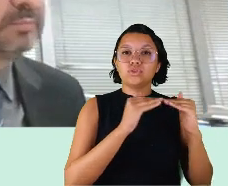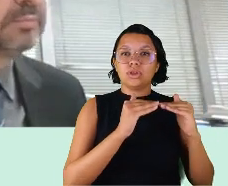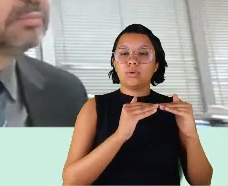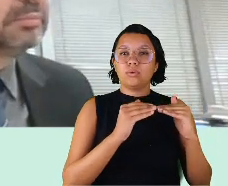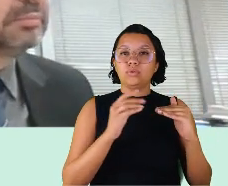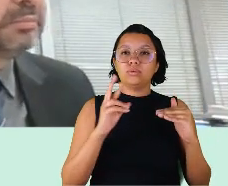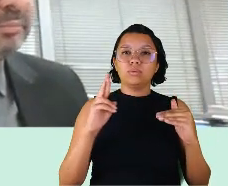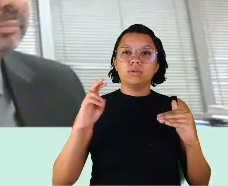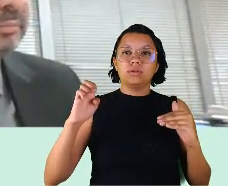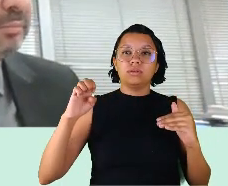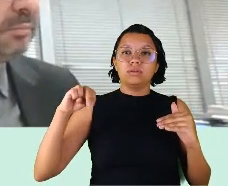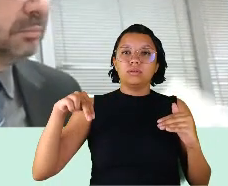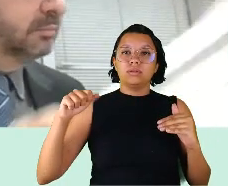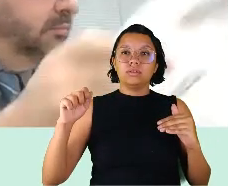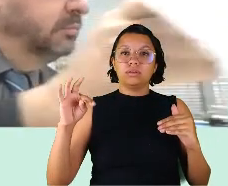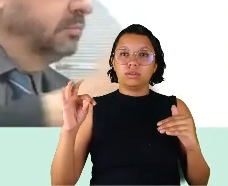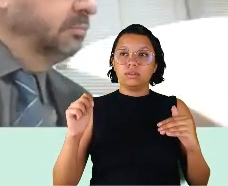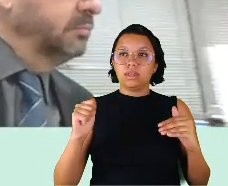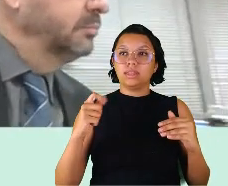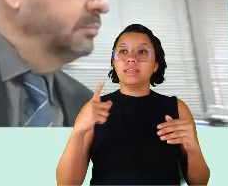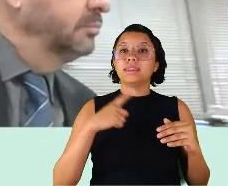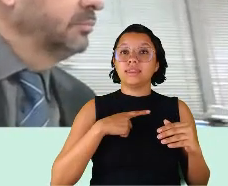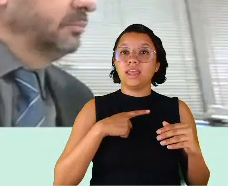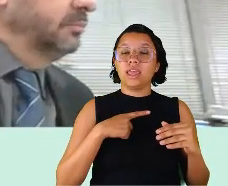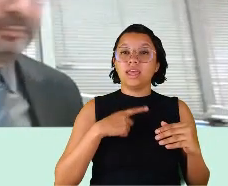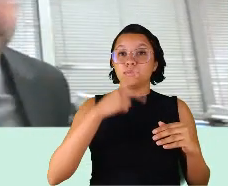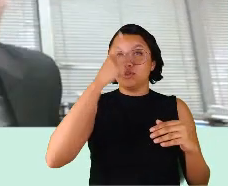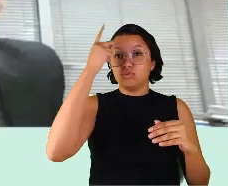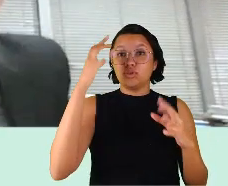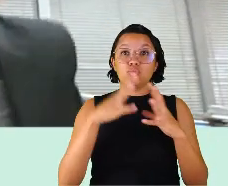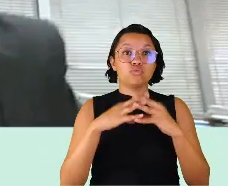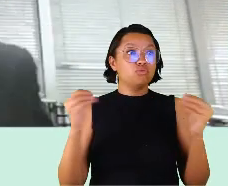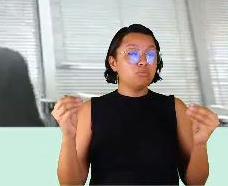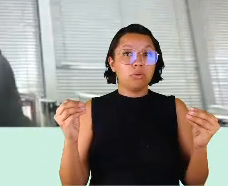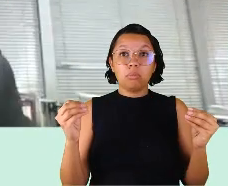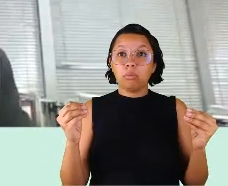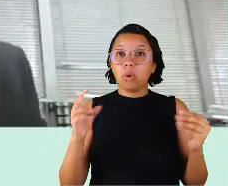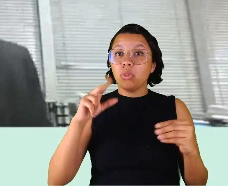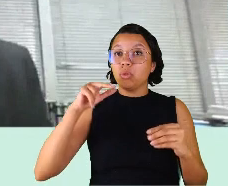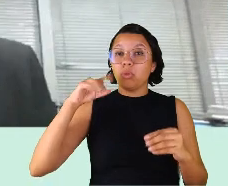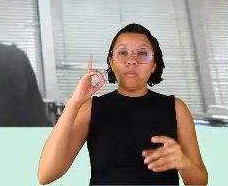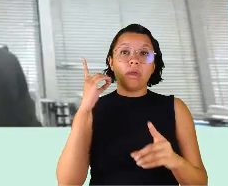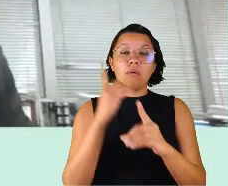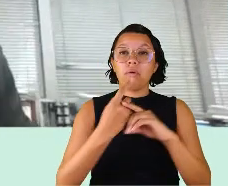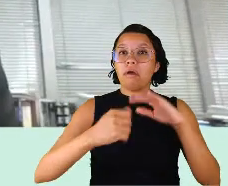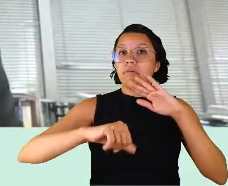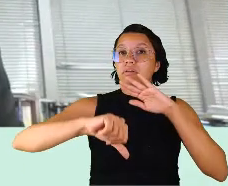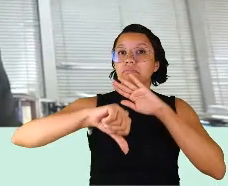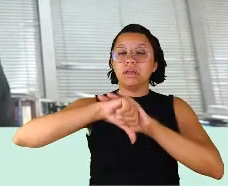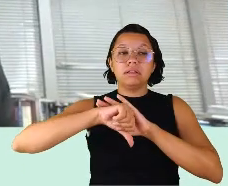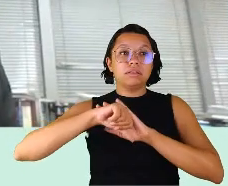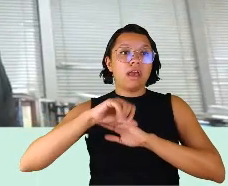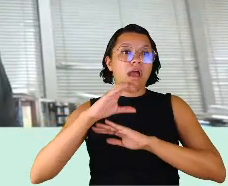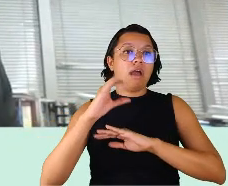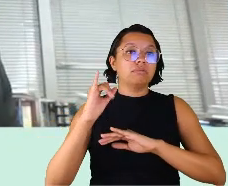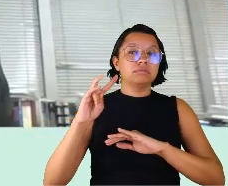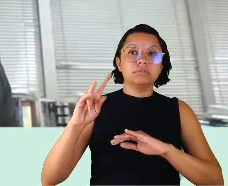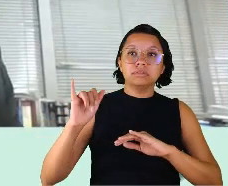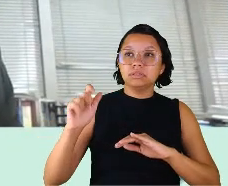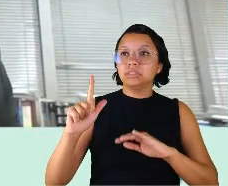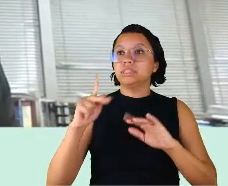os sumidos master, né, na justiça, assim. O sujeito não é achado no criminal, nem no civil, nem